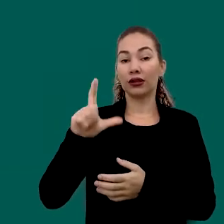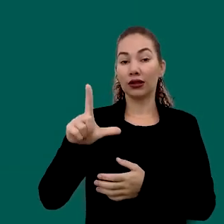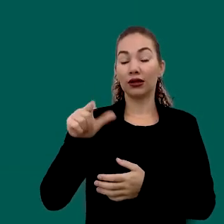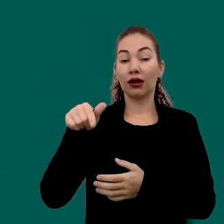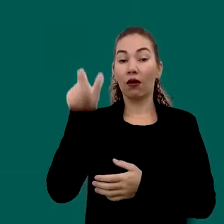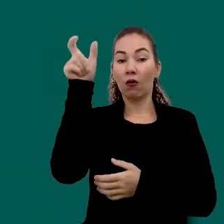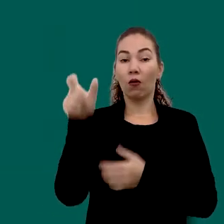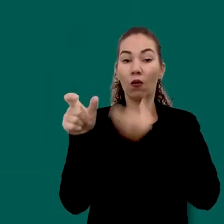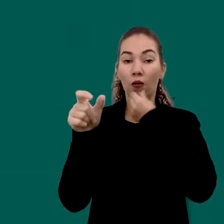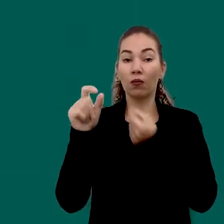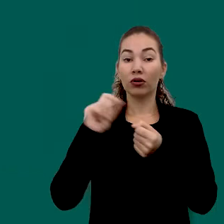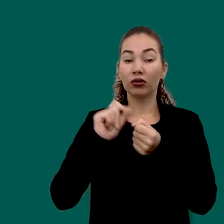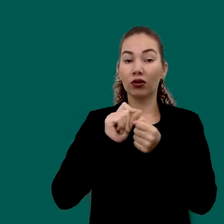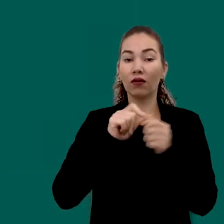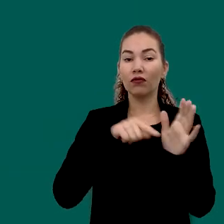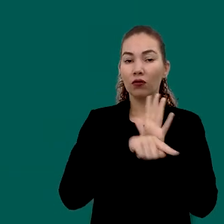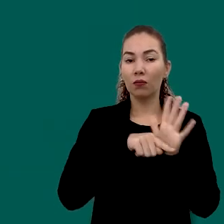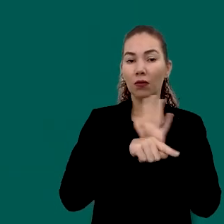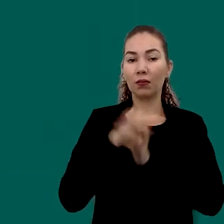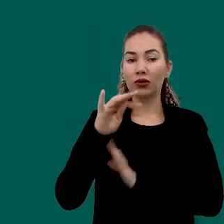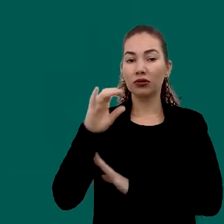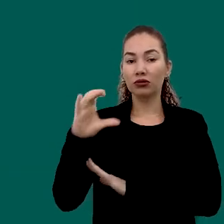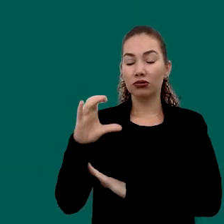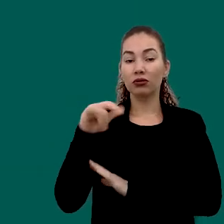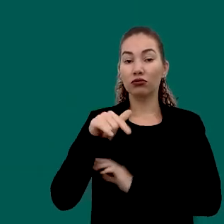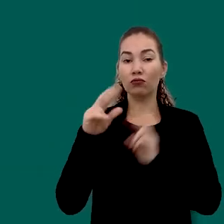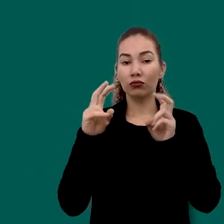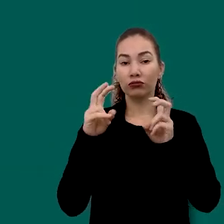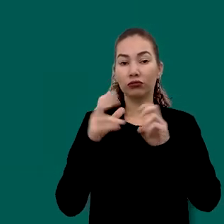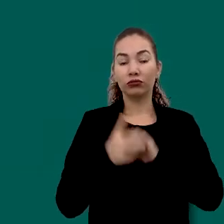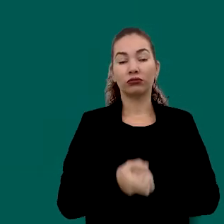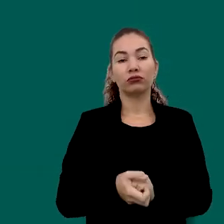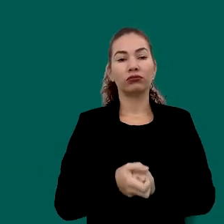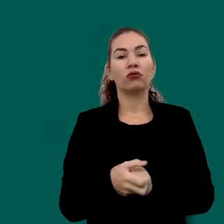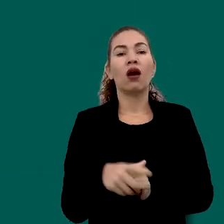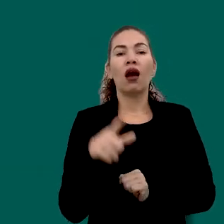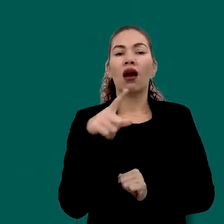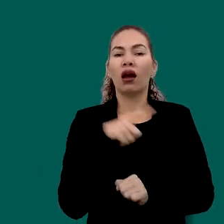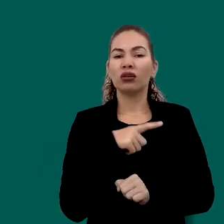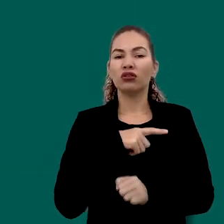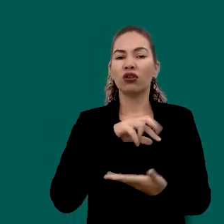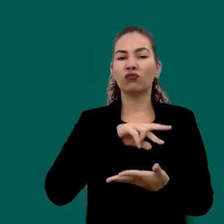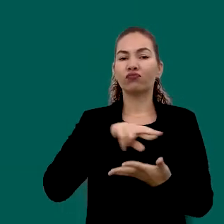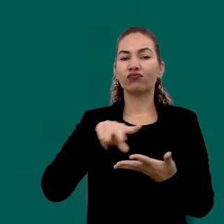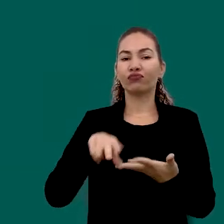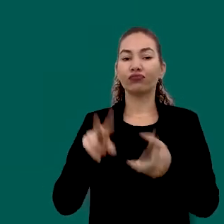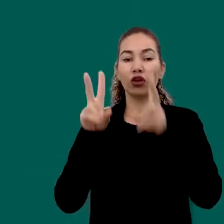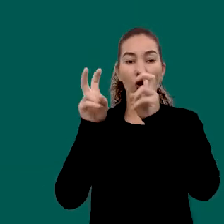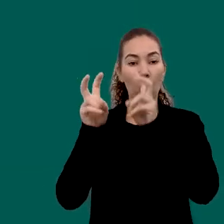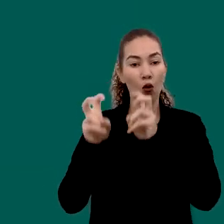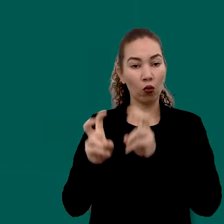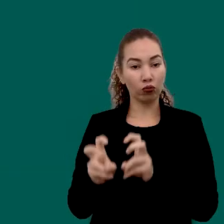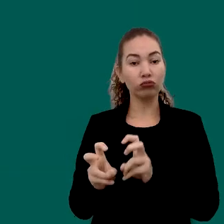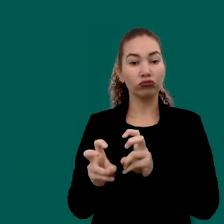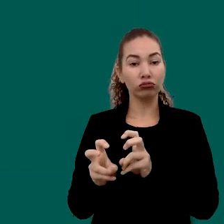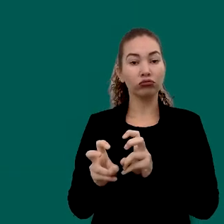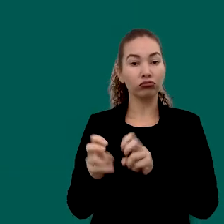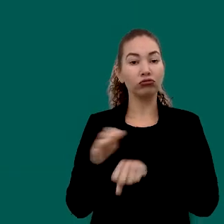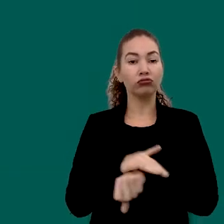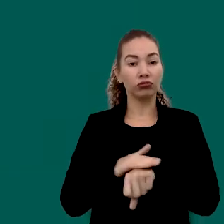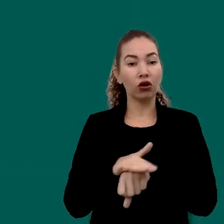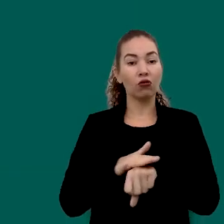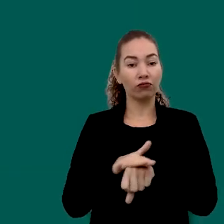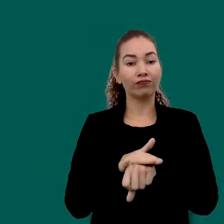pesquisa científica sobre o tema. Caras, a gente tem uma série de assuntos para